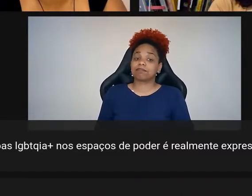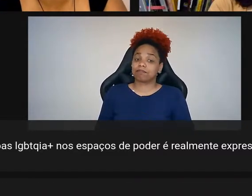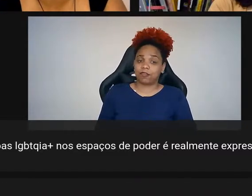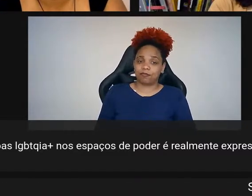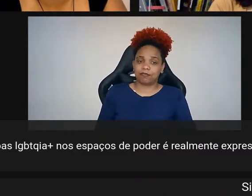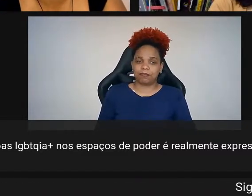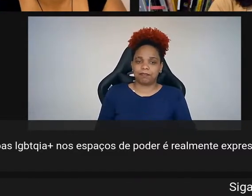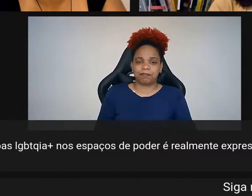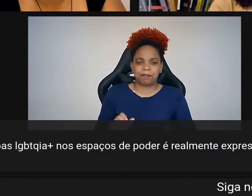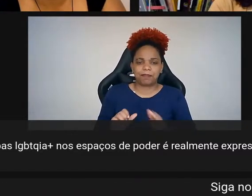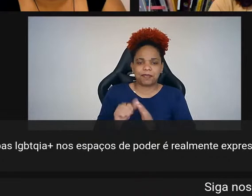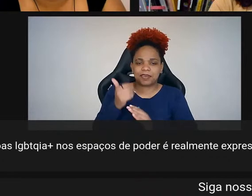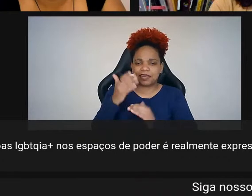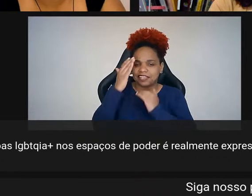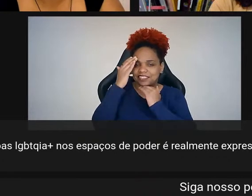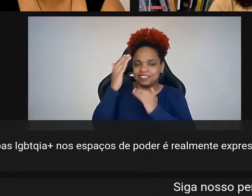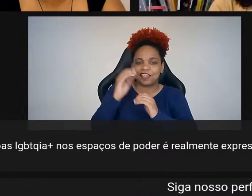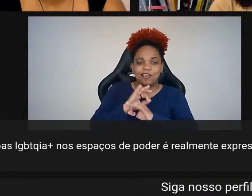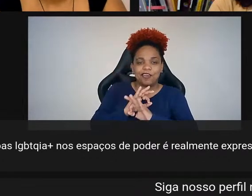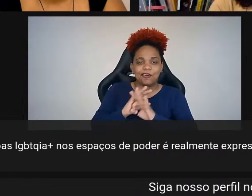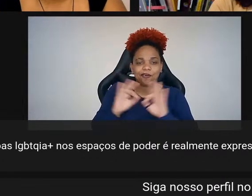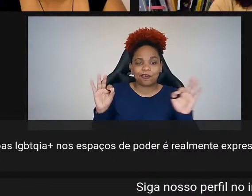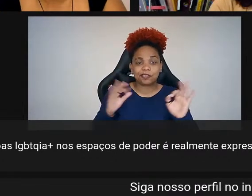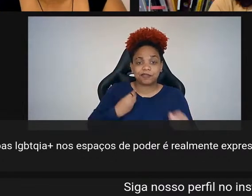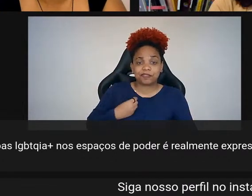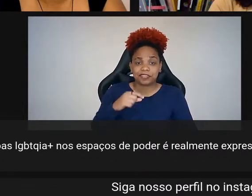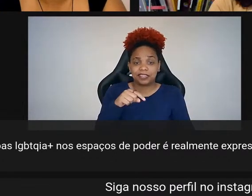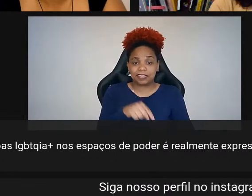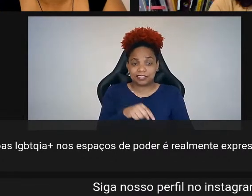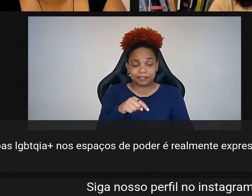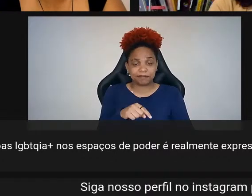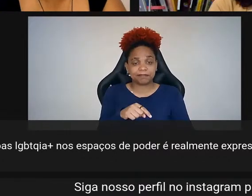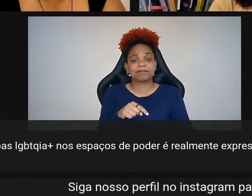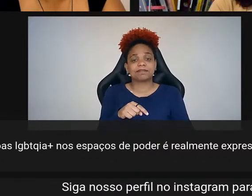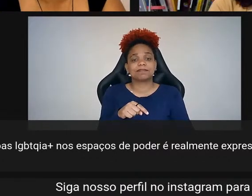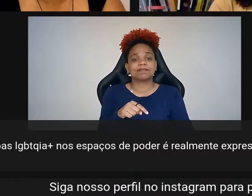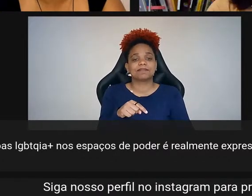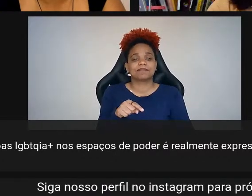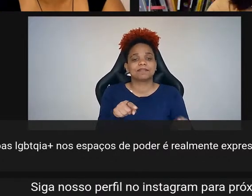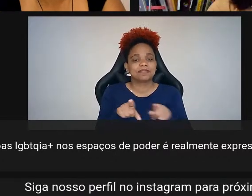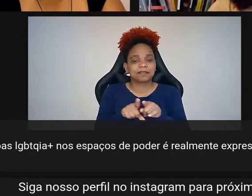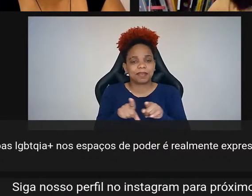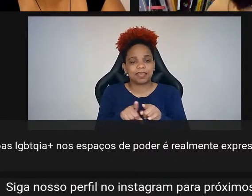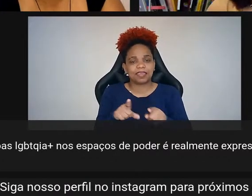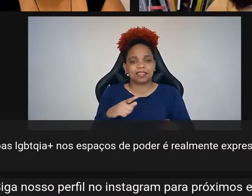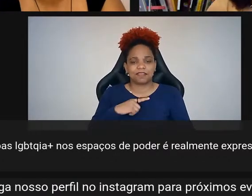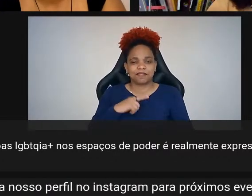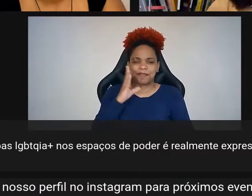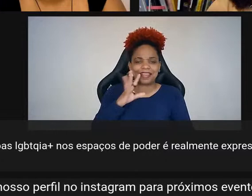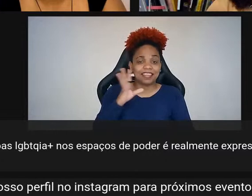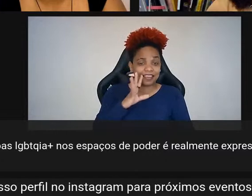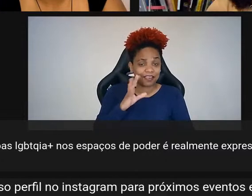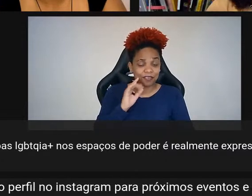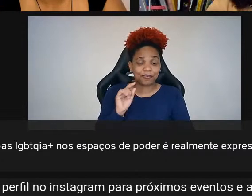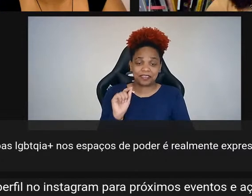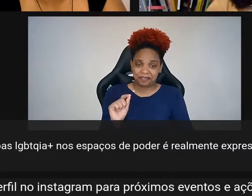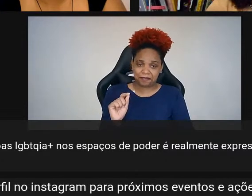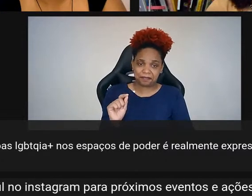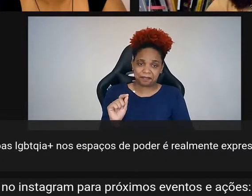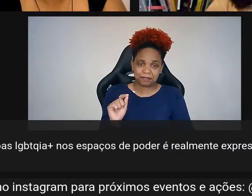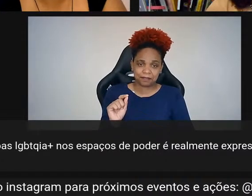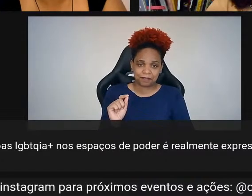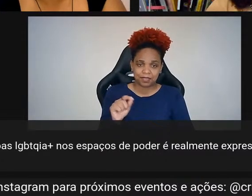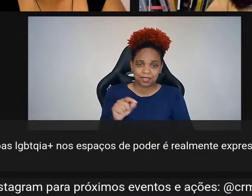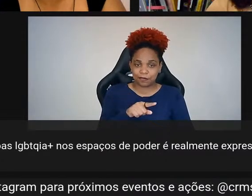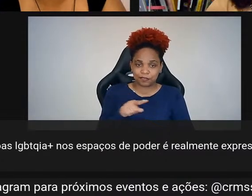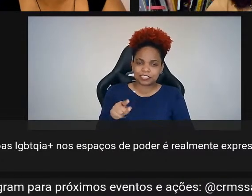em primeiro lugar, foi ótimo estar aqui. Quero aqui deixar algumas indicações que eu acho legal, gente.